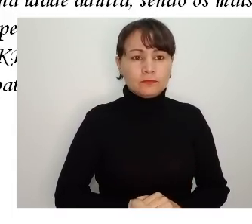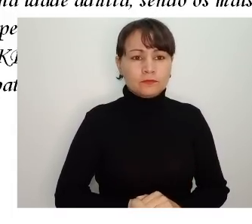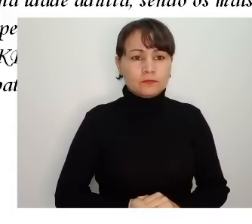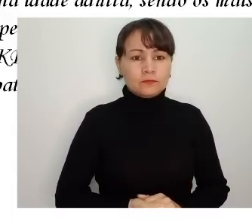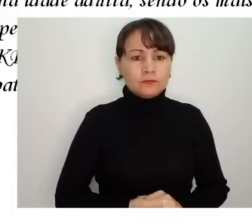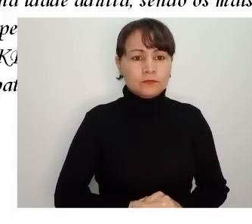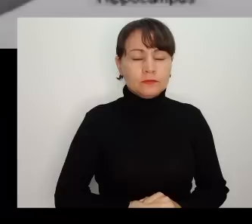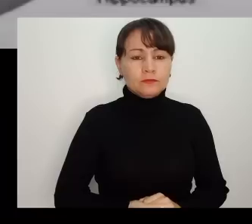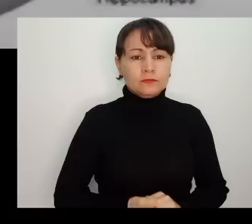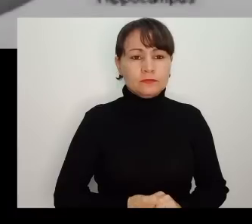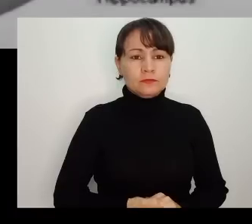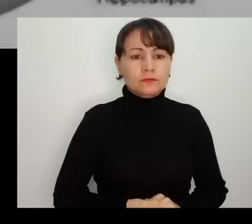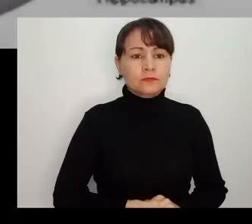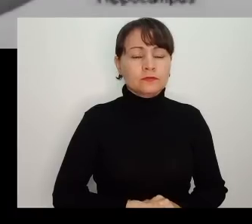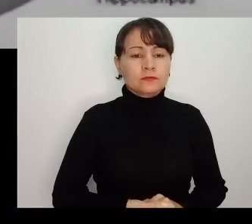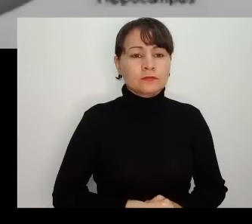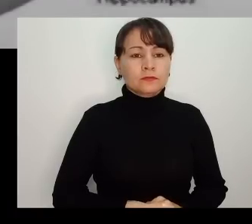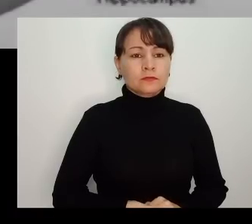intermitentes.